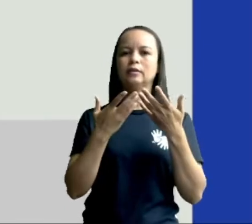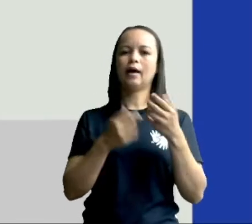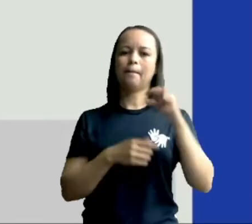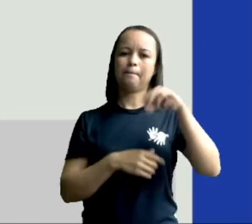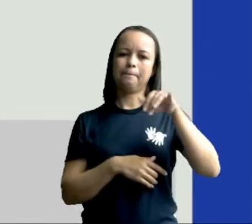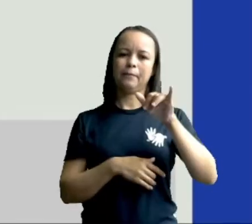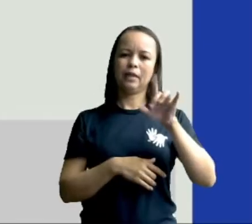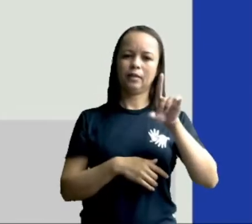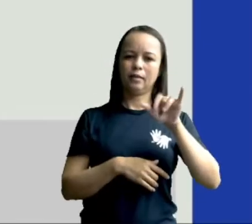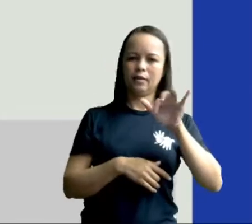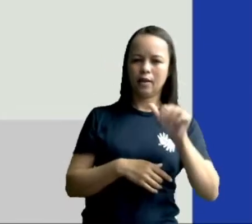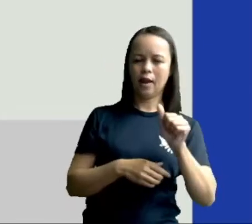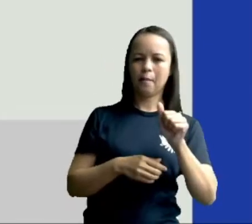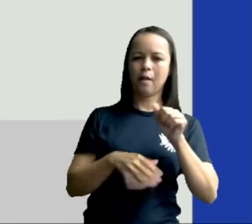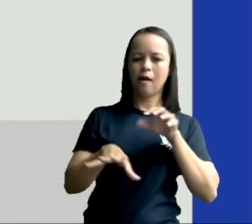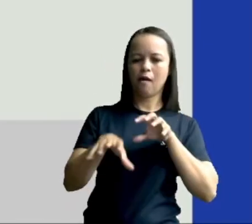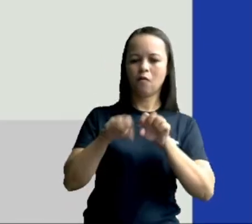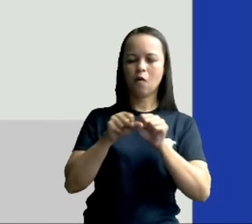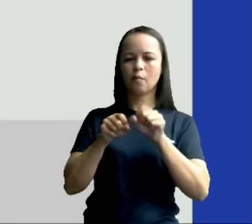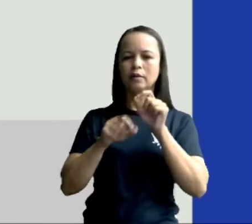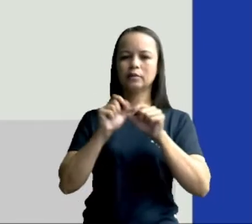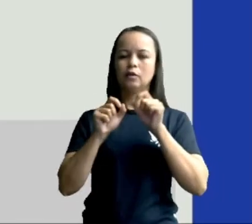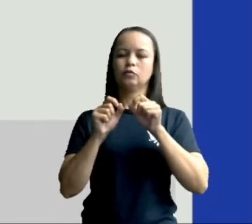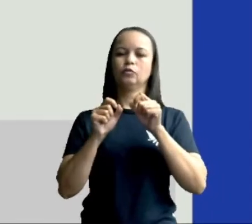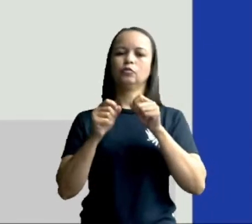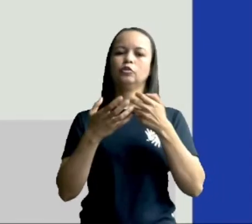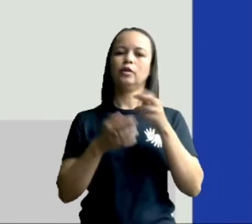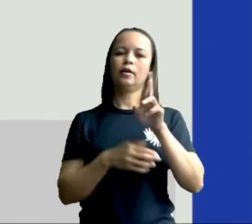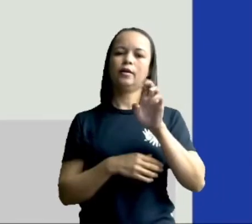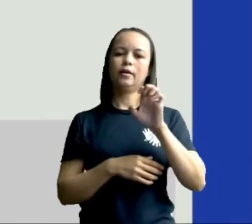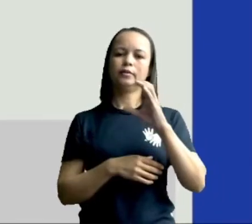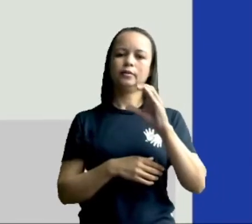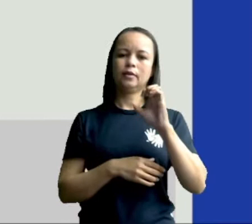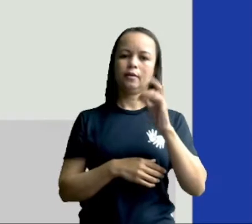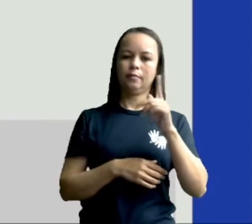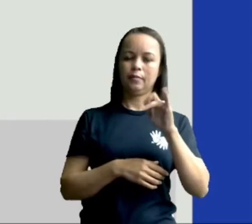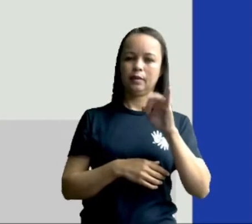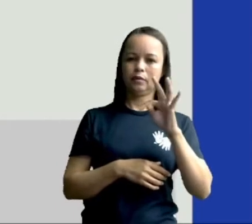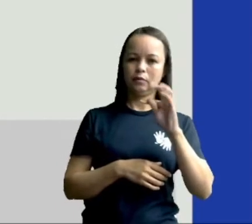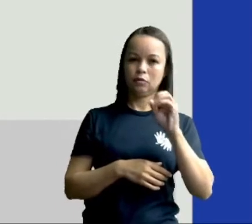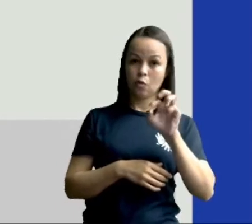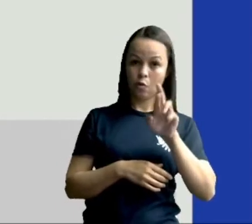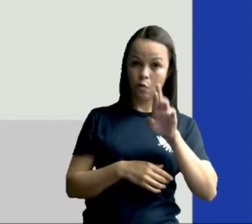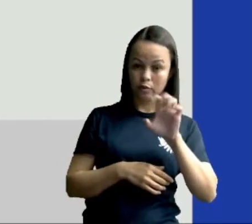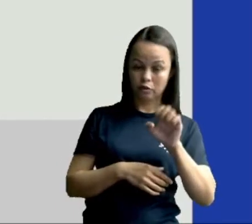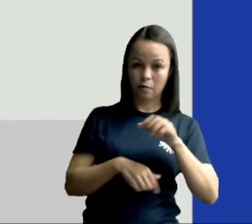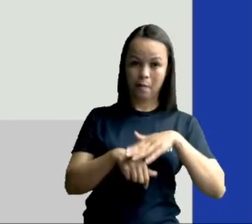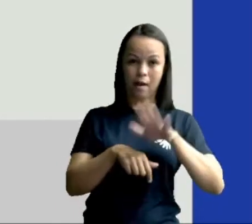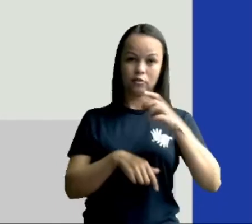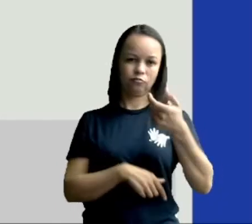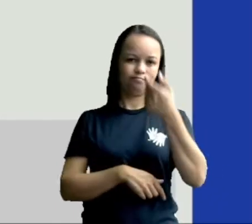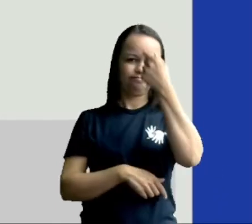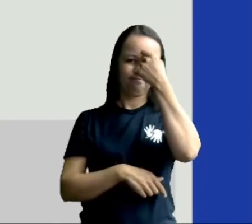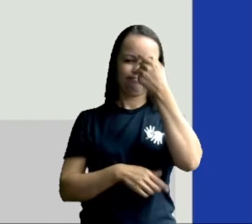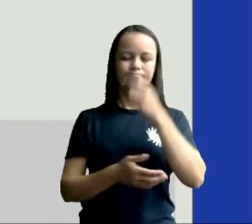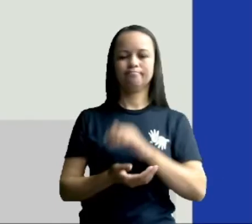mídia para a formação dos receptores mais conscientes. Vamos lá,